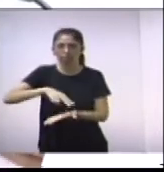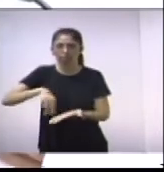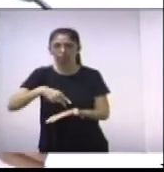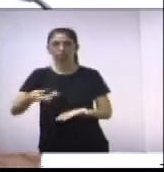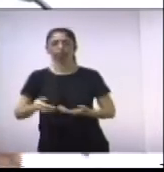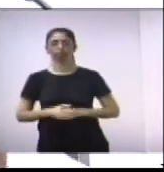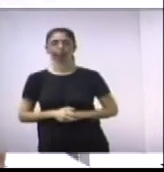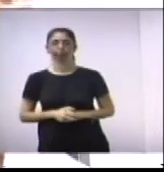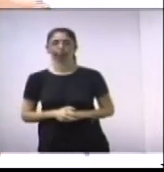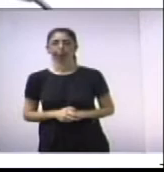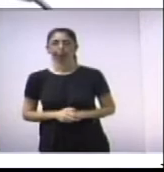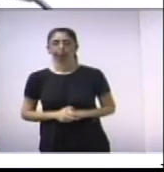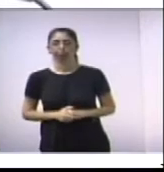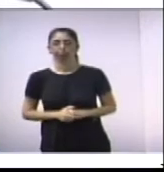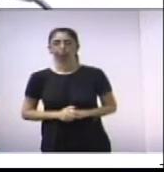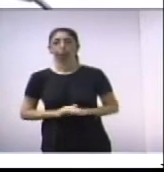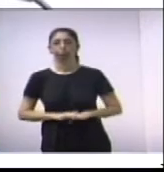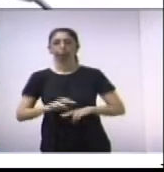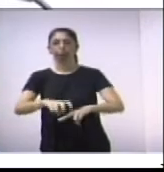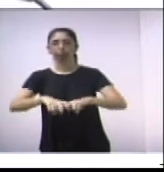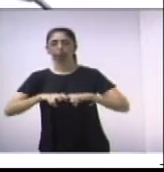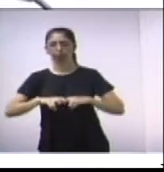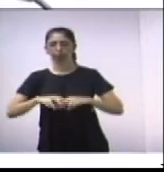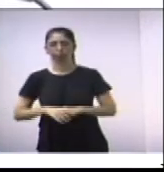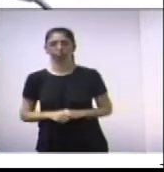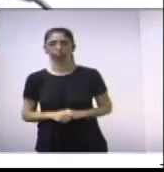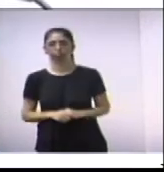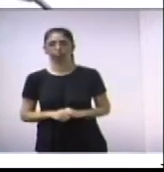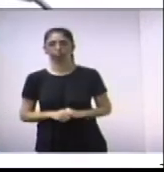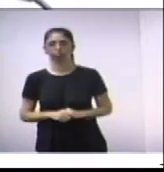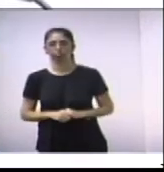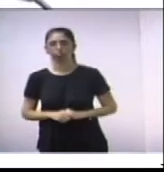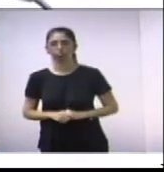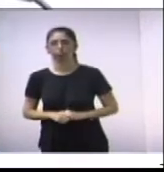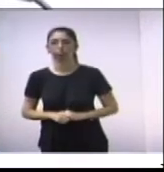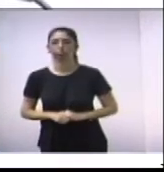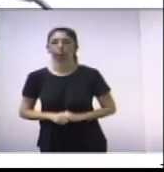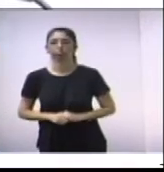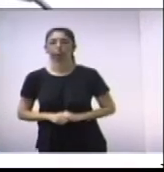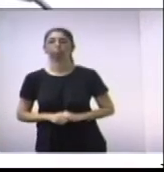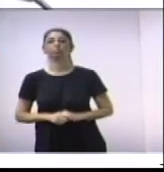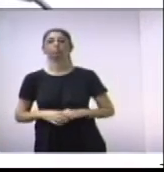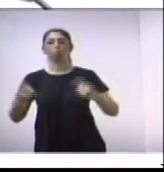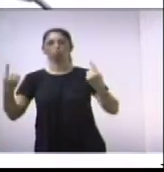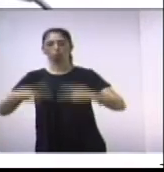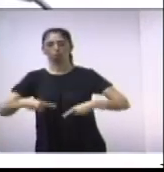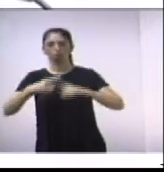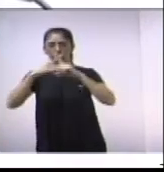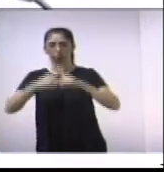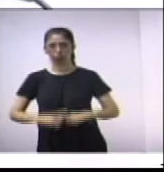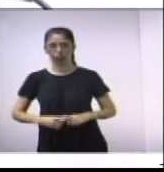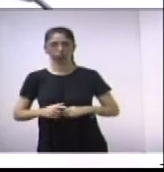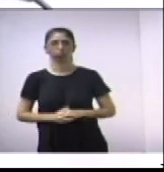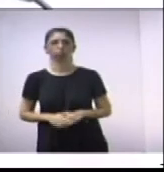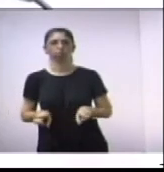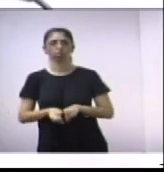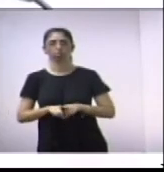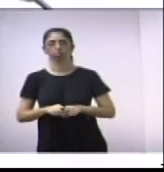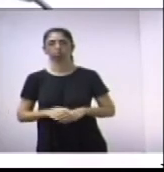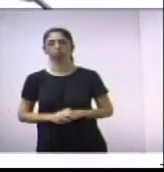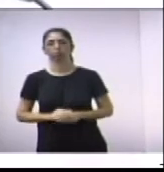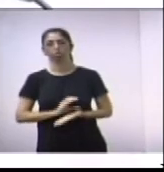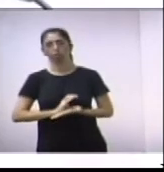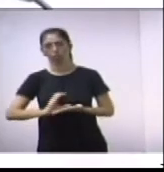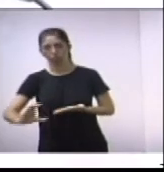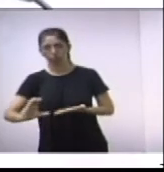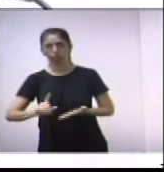municipais. Ponto. Por isso, irrelevante a existência de competição ou disputa entre as agremiações, se houve